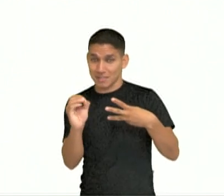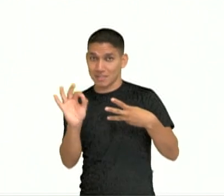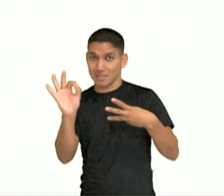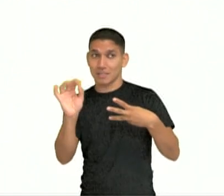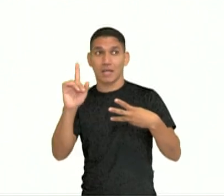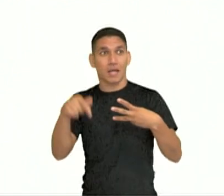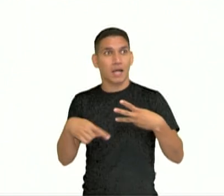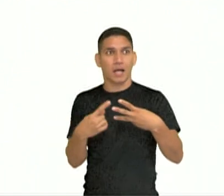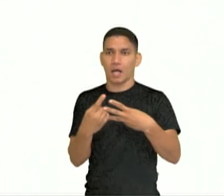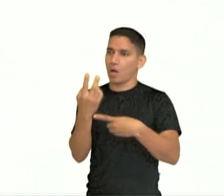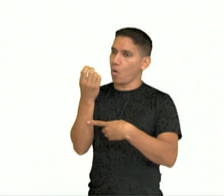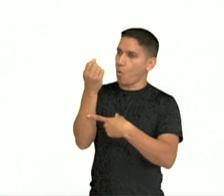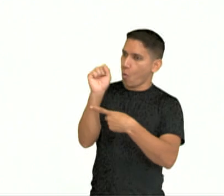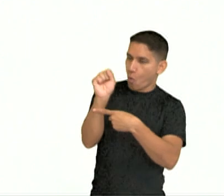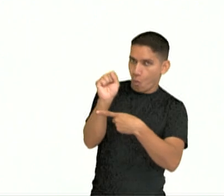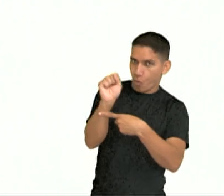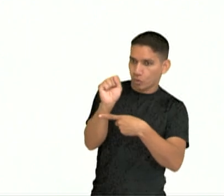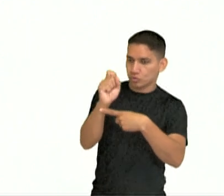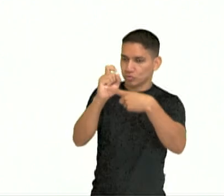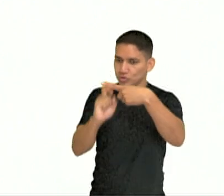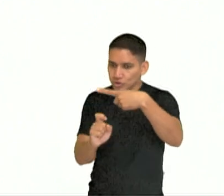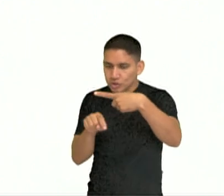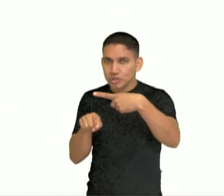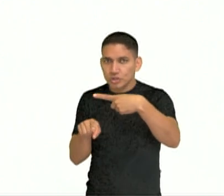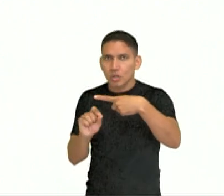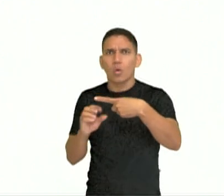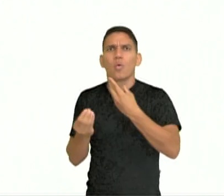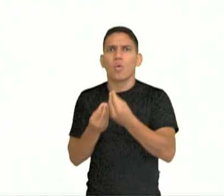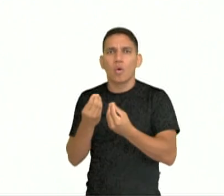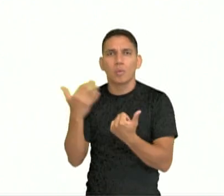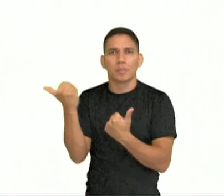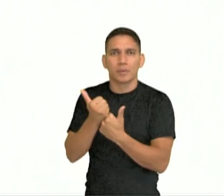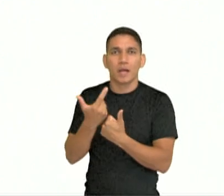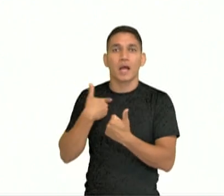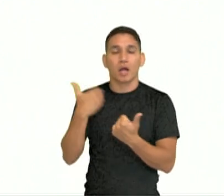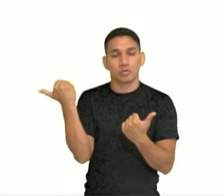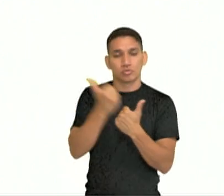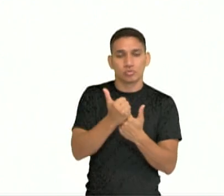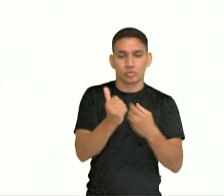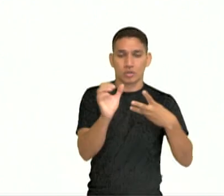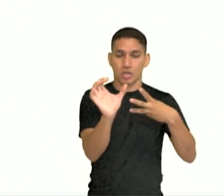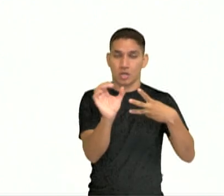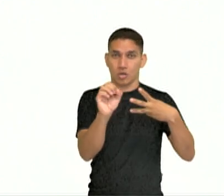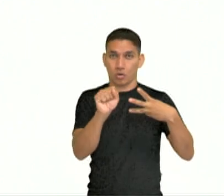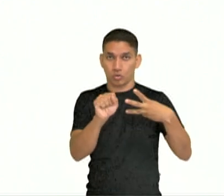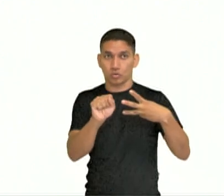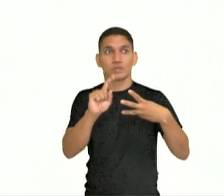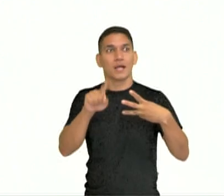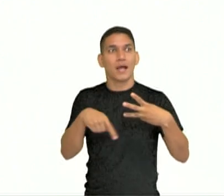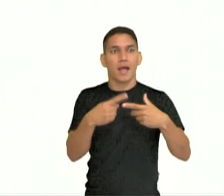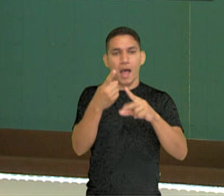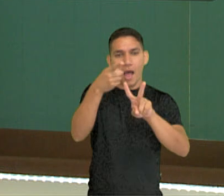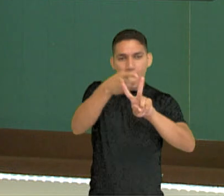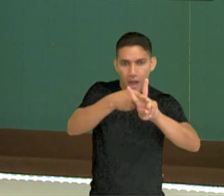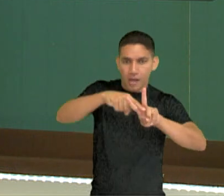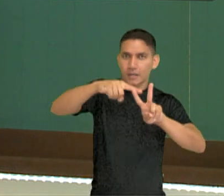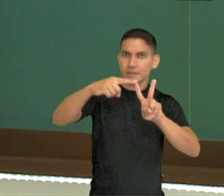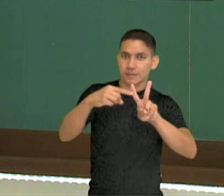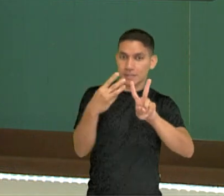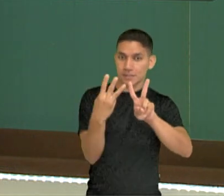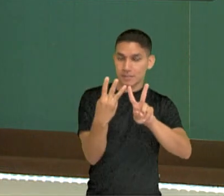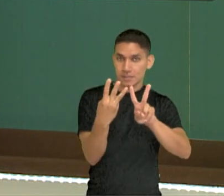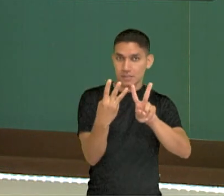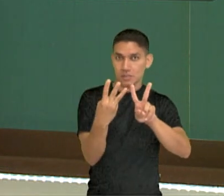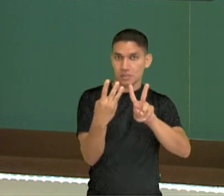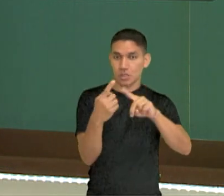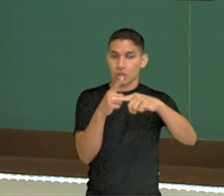que é a diagonal que a gente quer e tem que calcular. Eu substituí cosseno de 30 por raiz de 3 sobre 2, que foi retirado do valor da